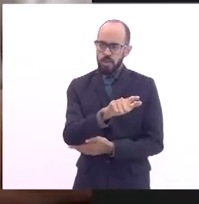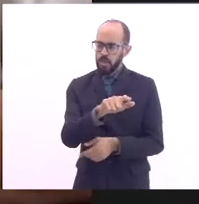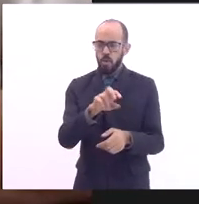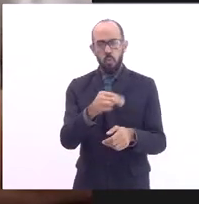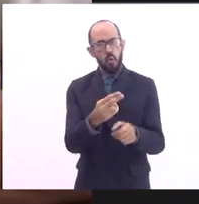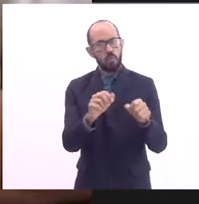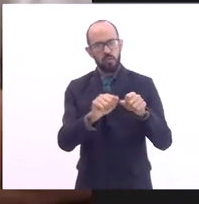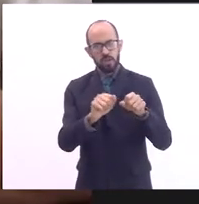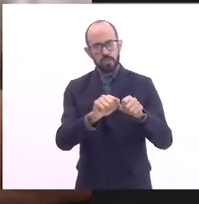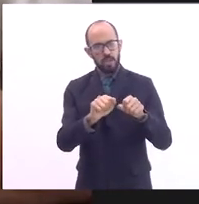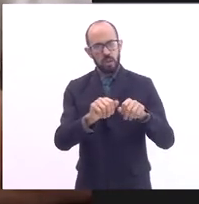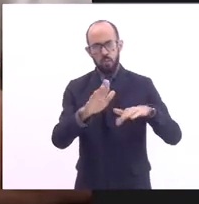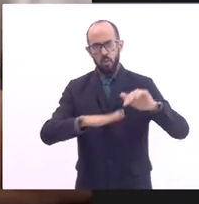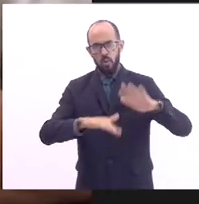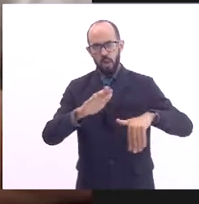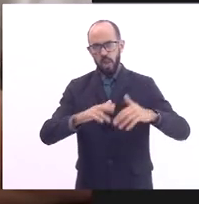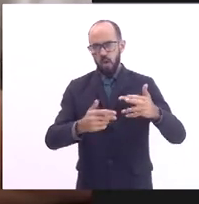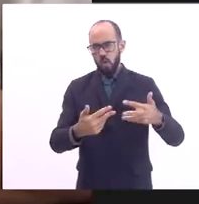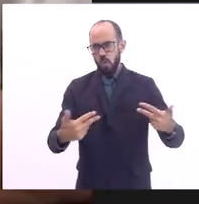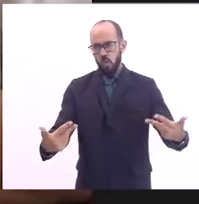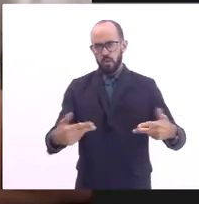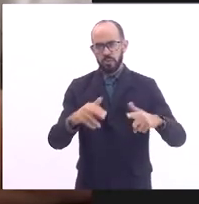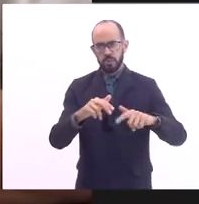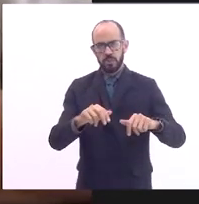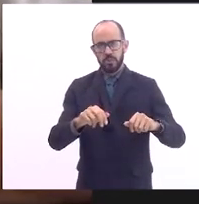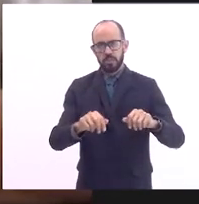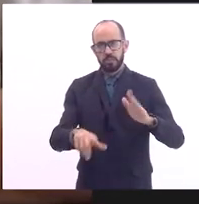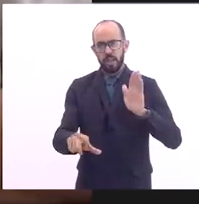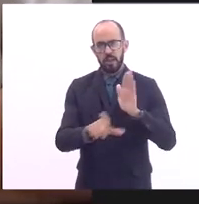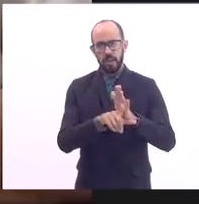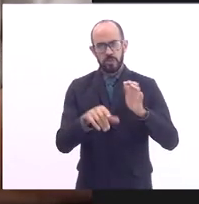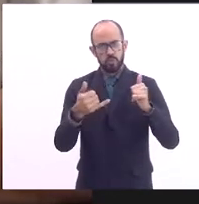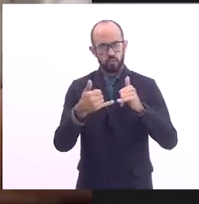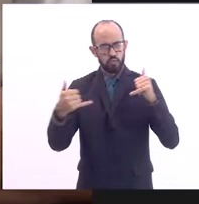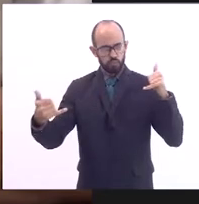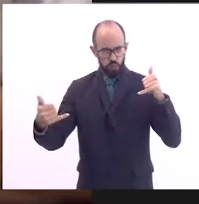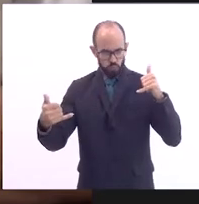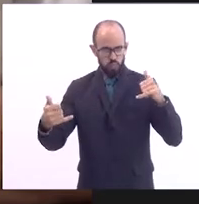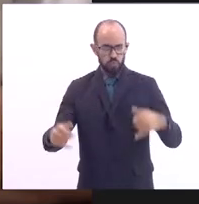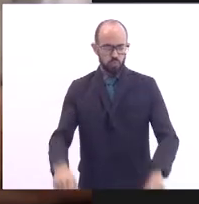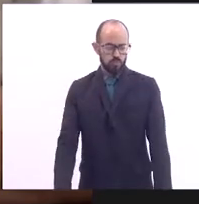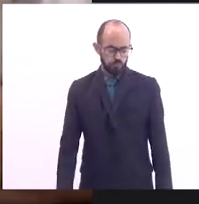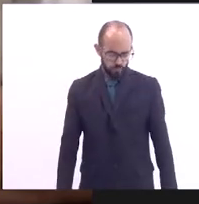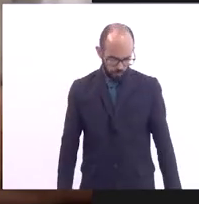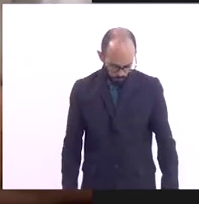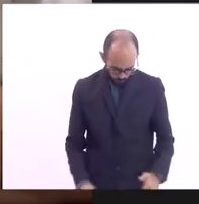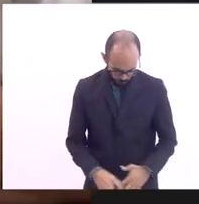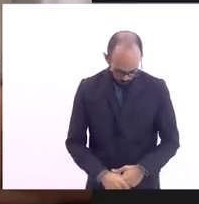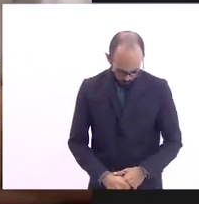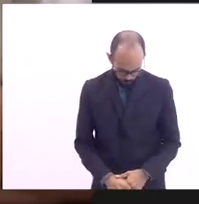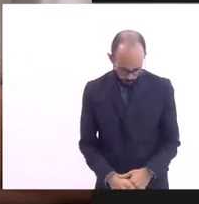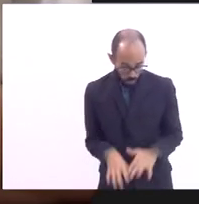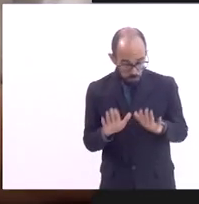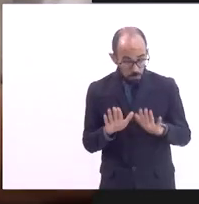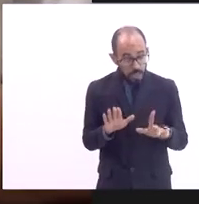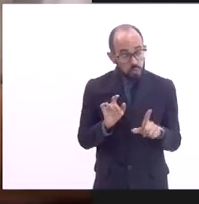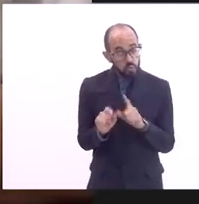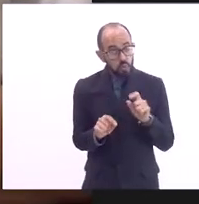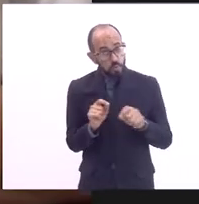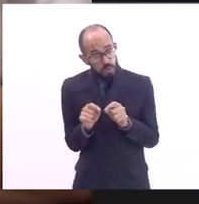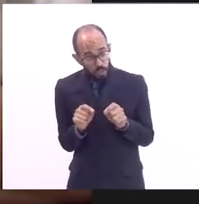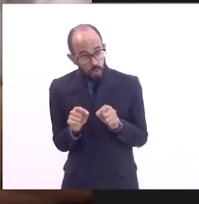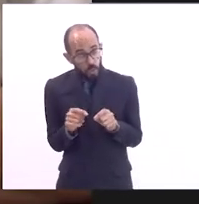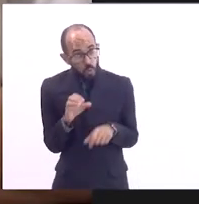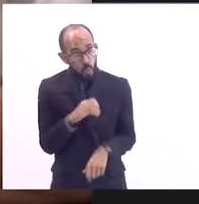não julgasse o mérito da Lei dos Fins, que a gente chama normalmente de Lei dos Fins. Porém, em